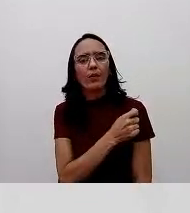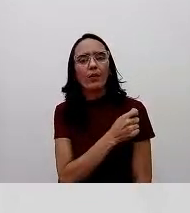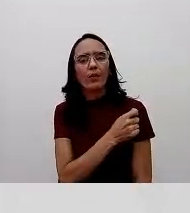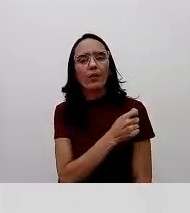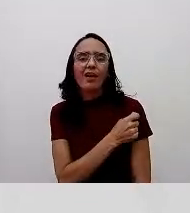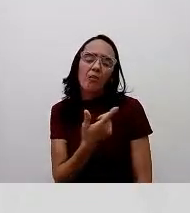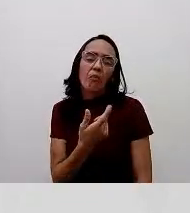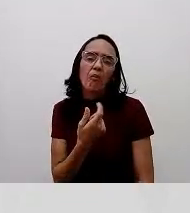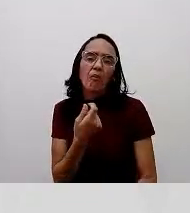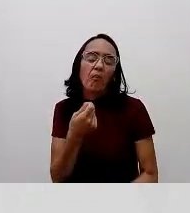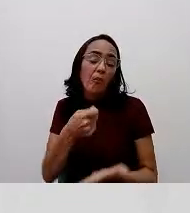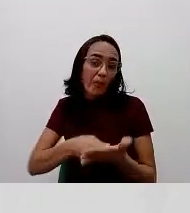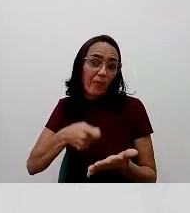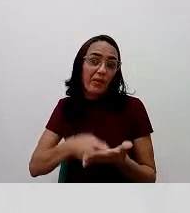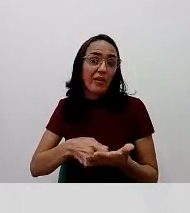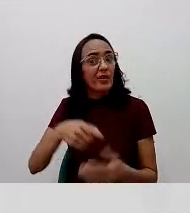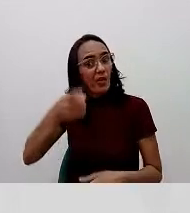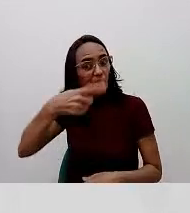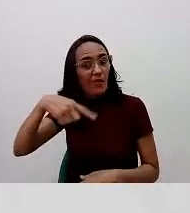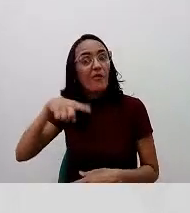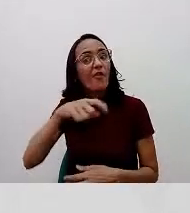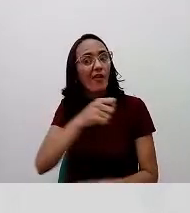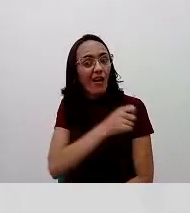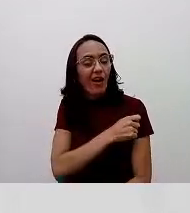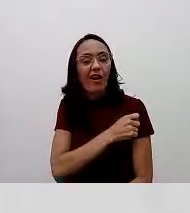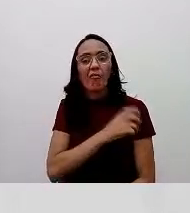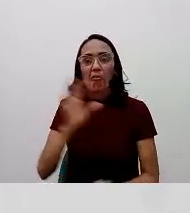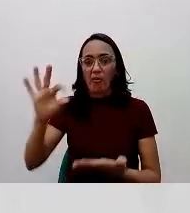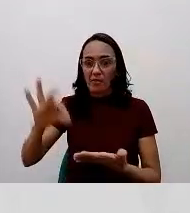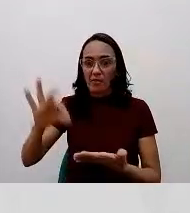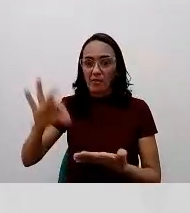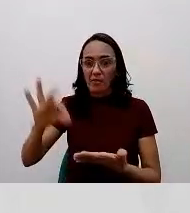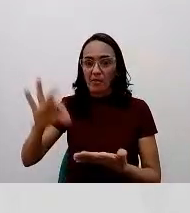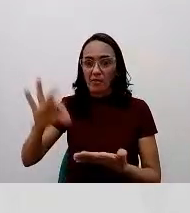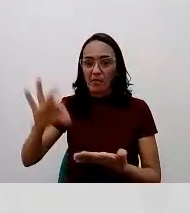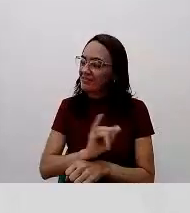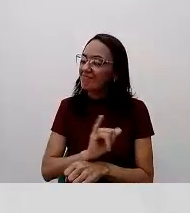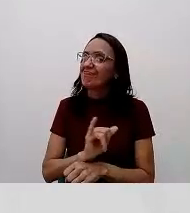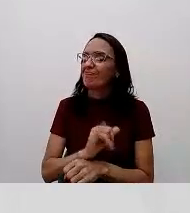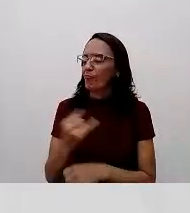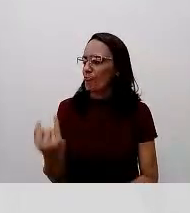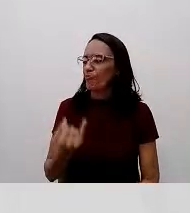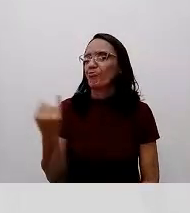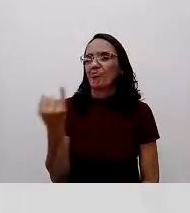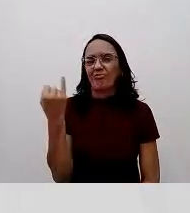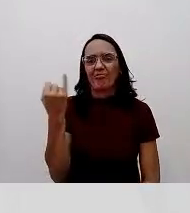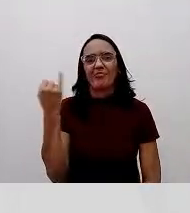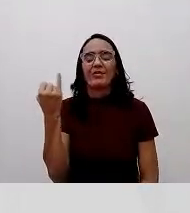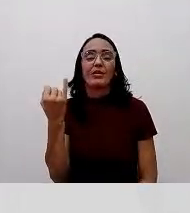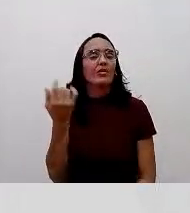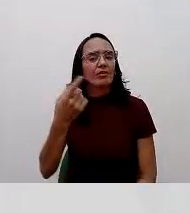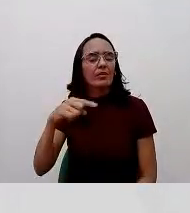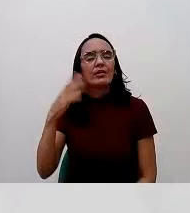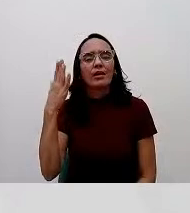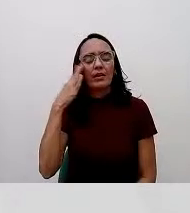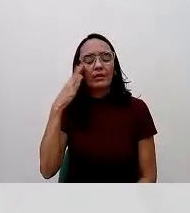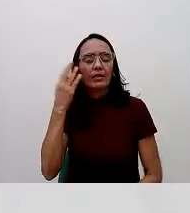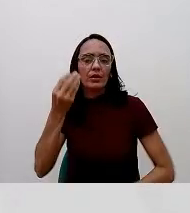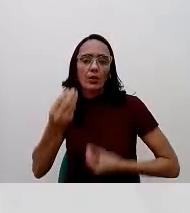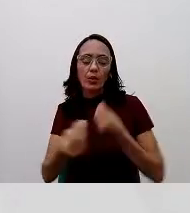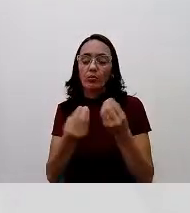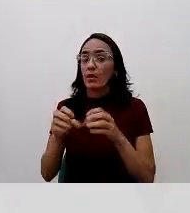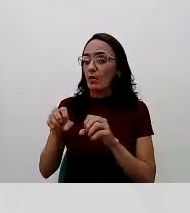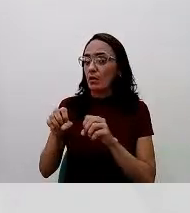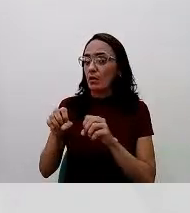porque aí as notificações vão ser muito importantes, né, para que você entenda como que está sendo o nosso funcionamento nesse momento, né,